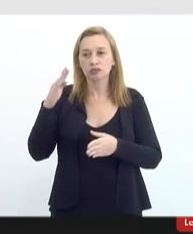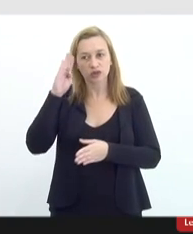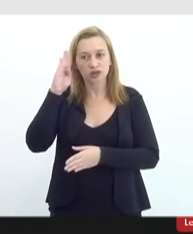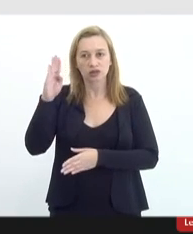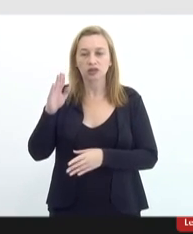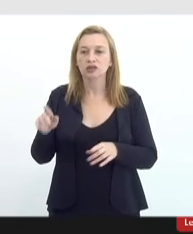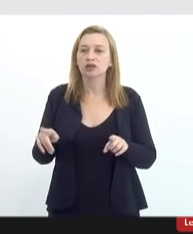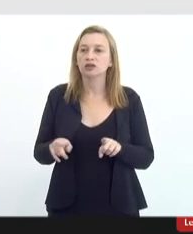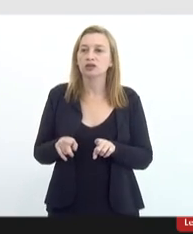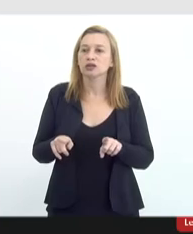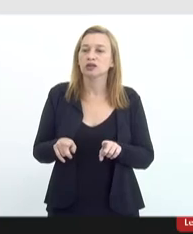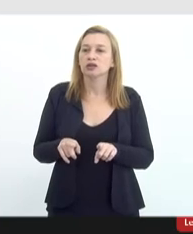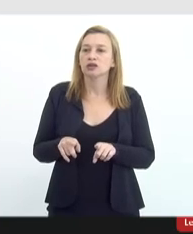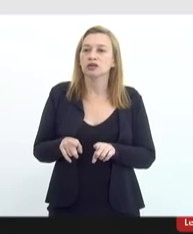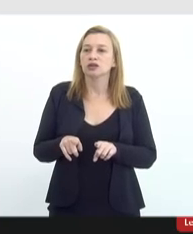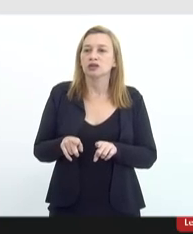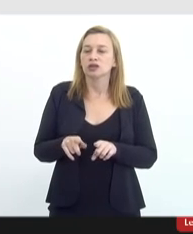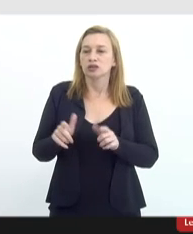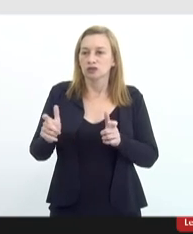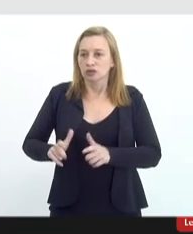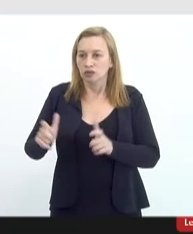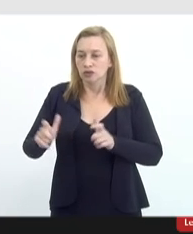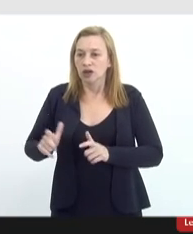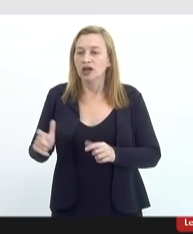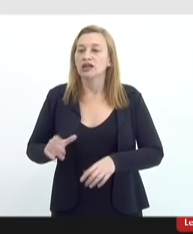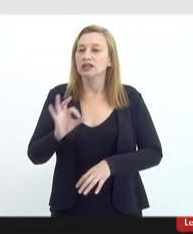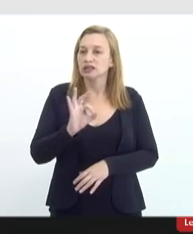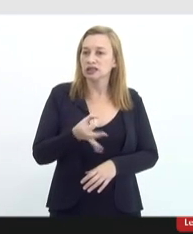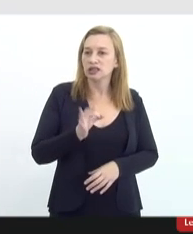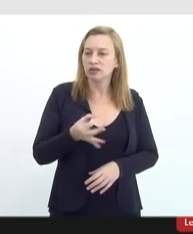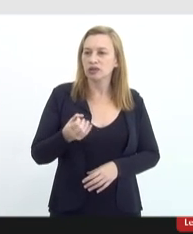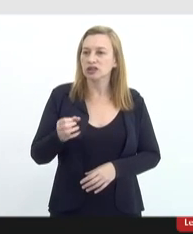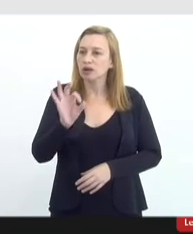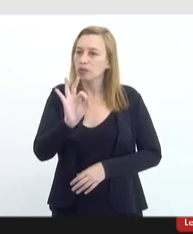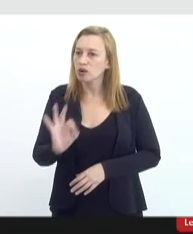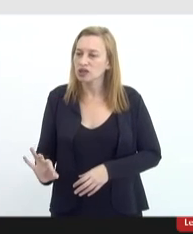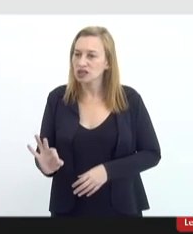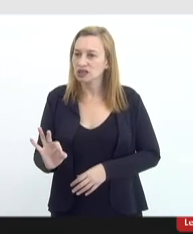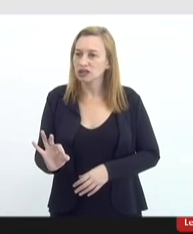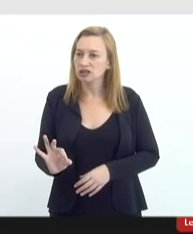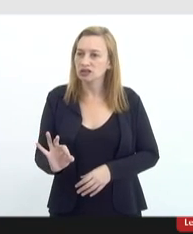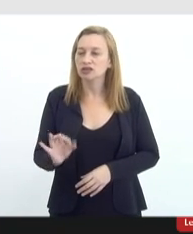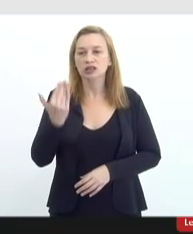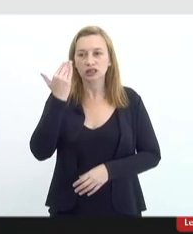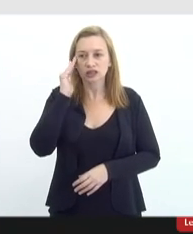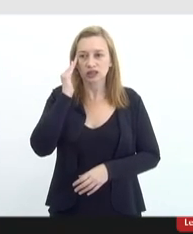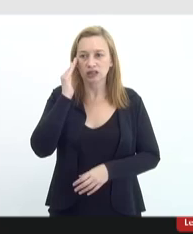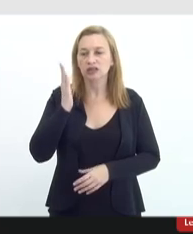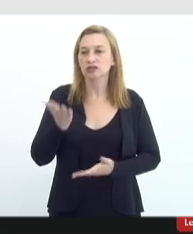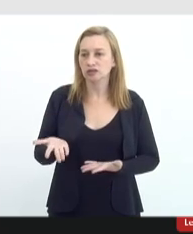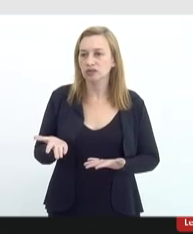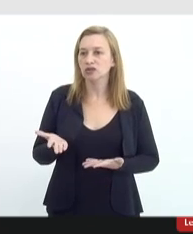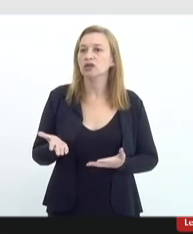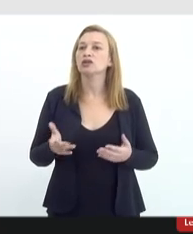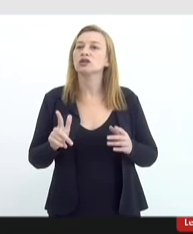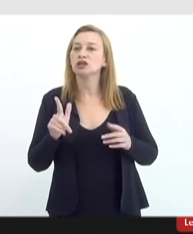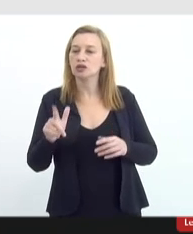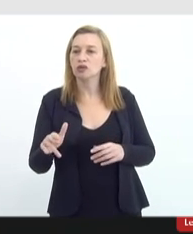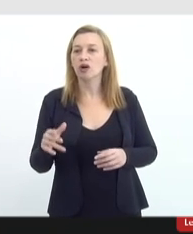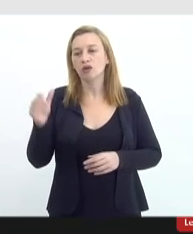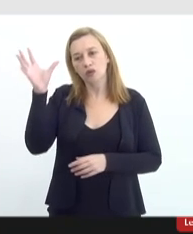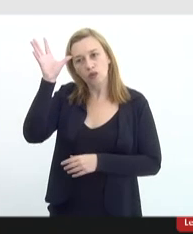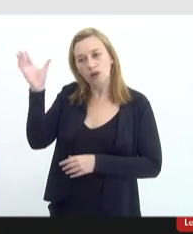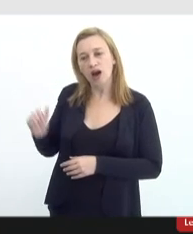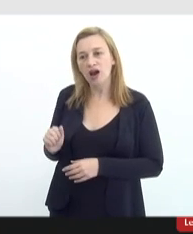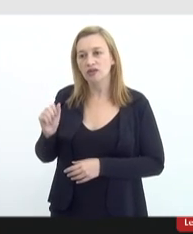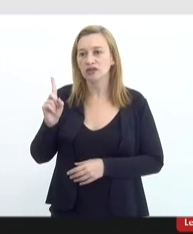a consolidação que já tem no território. Então, evidentemente, esse percentual ele deve ser compreendido desse modo, assim como os afro, né?